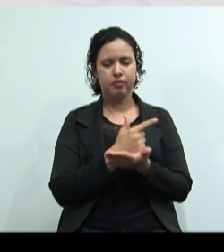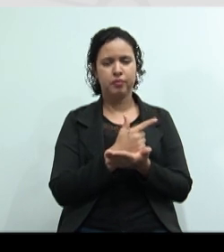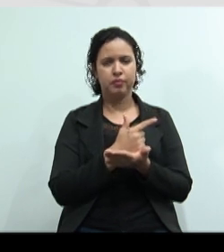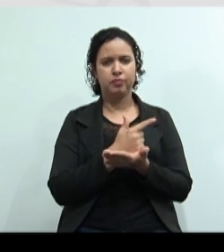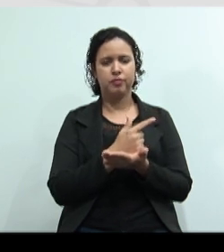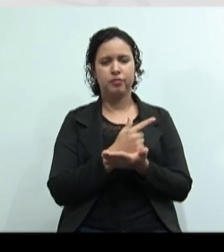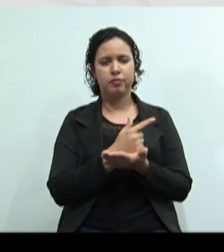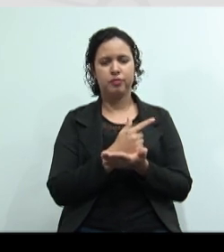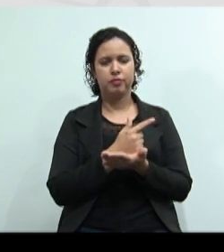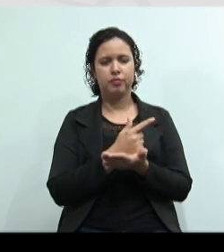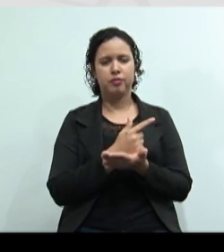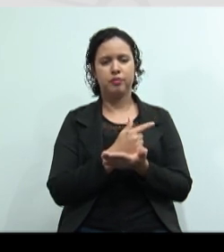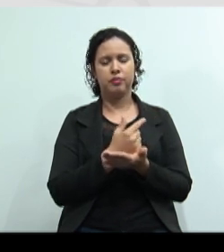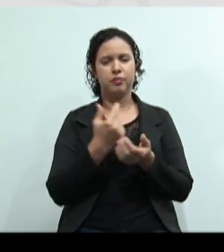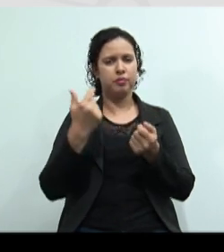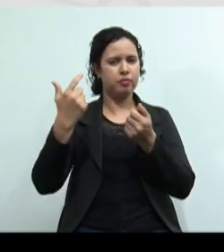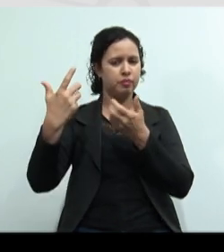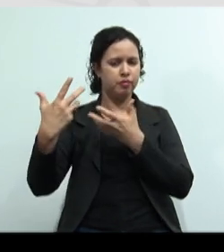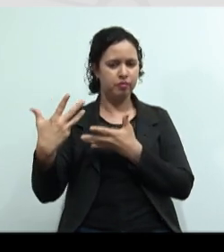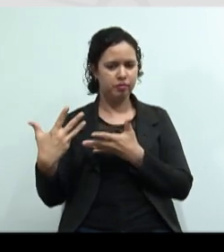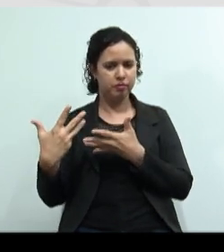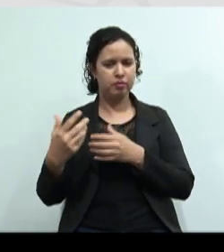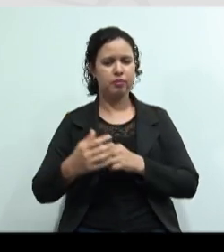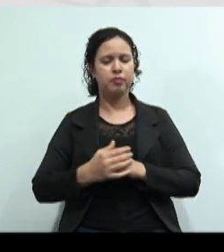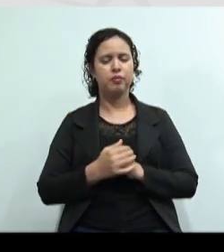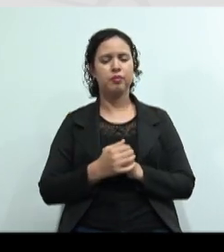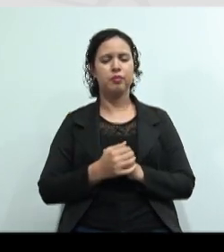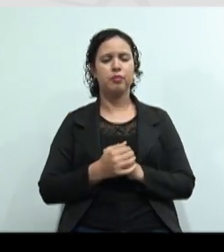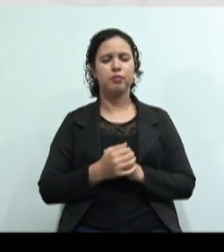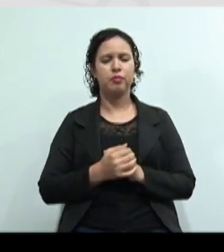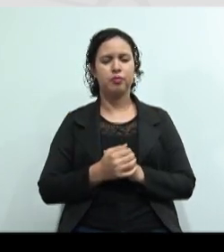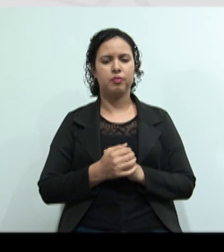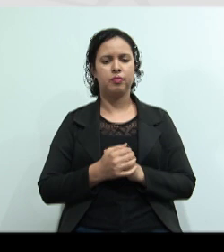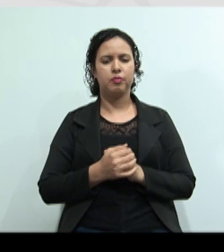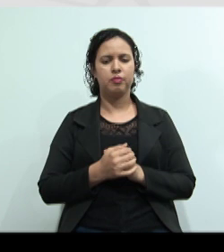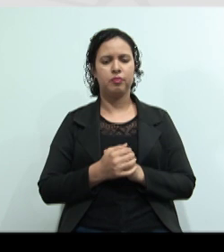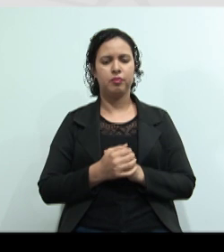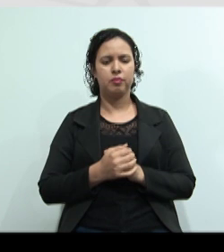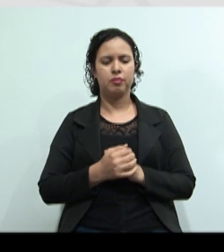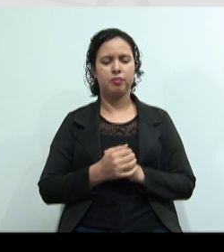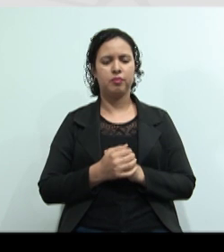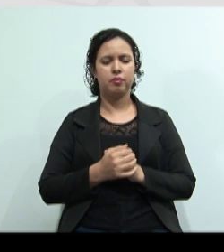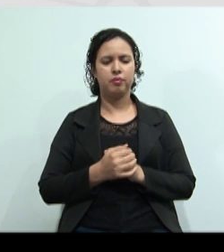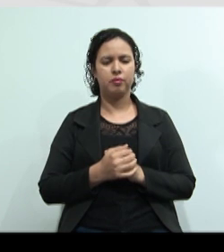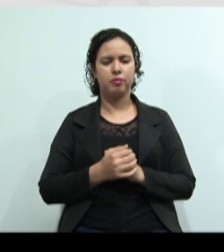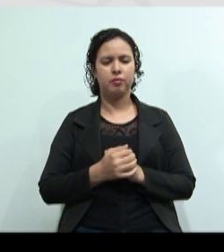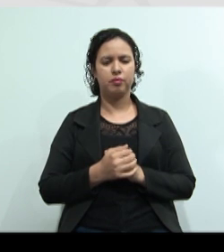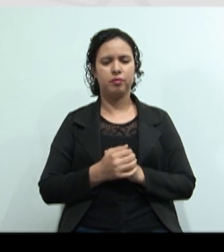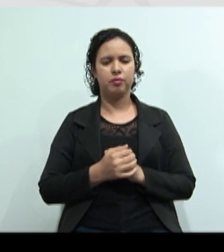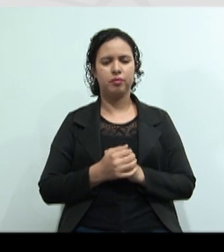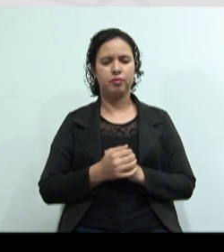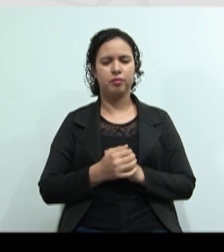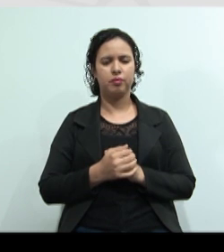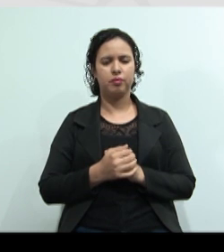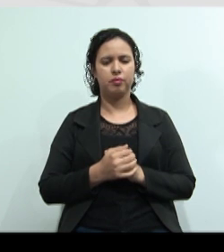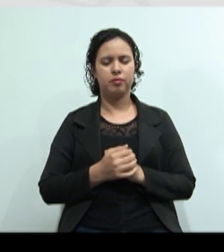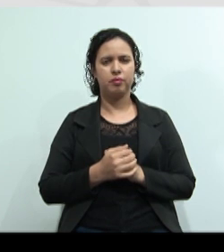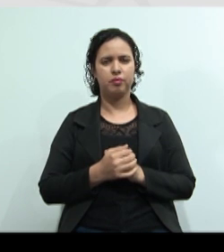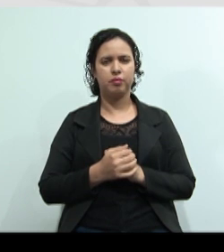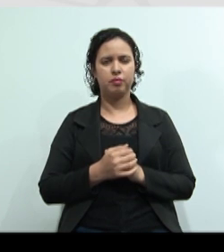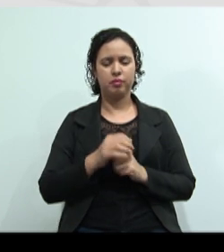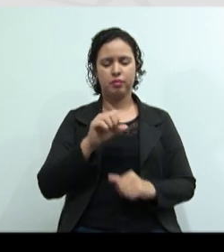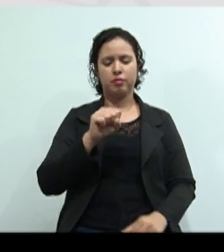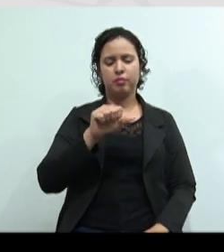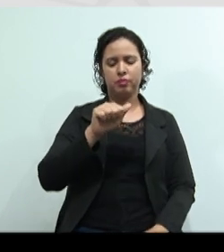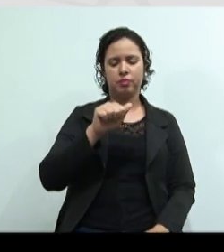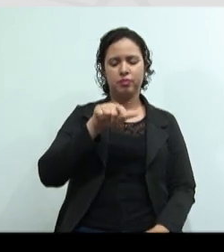a descrição do item, leite condensado. Tá. Aí nós temos, continuando. O saldo